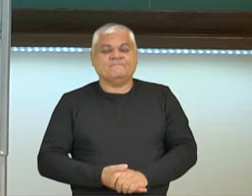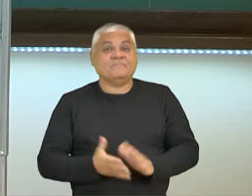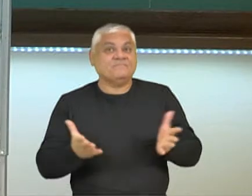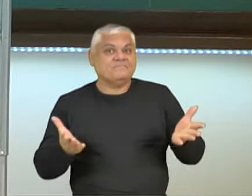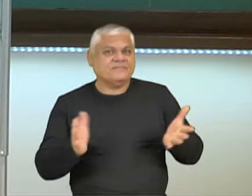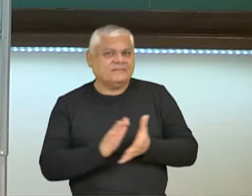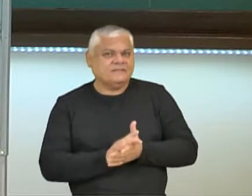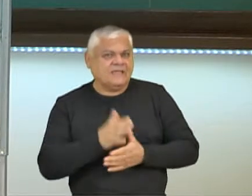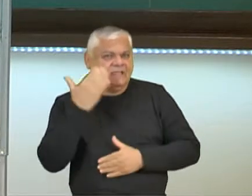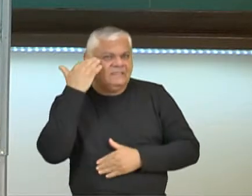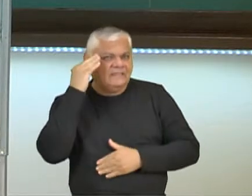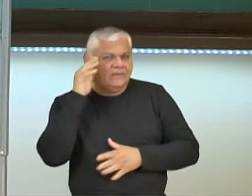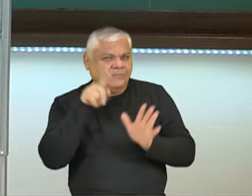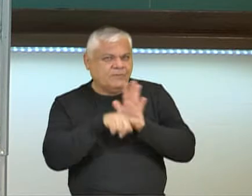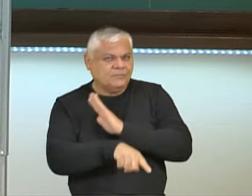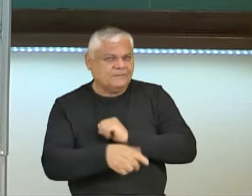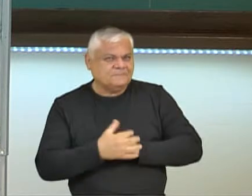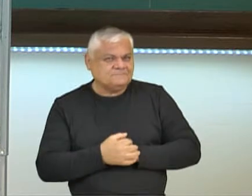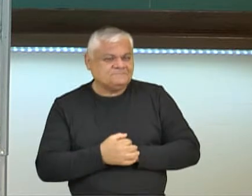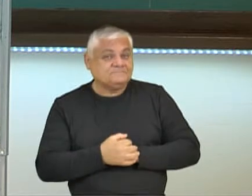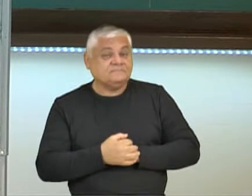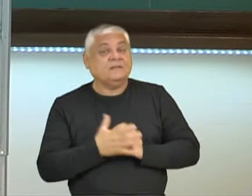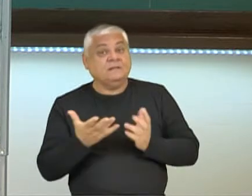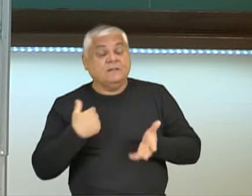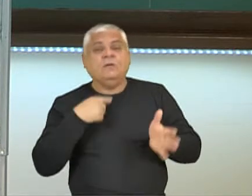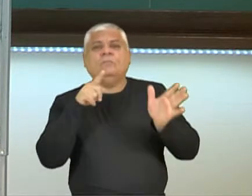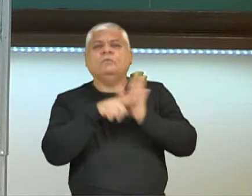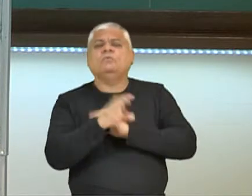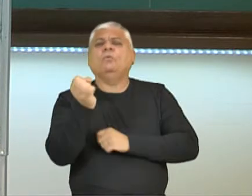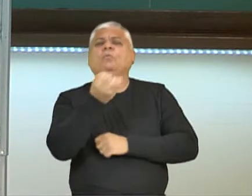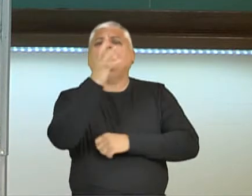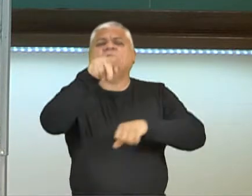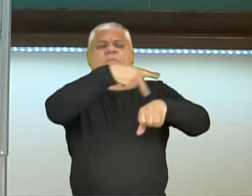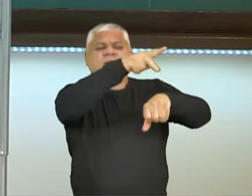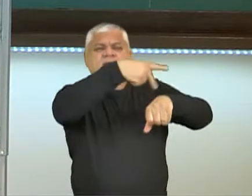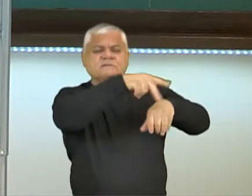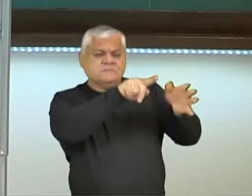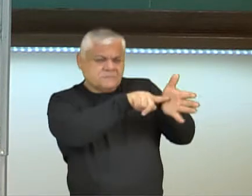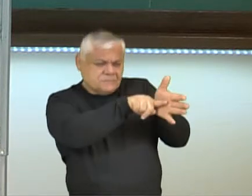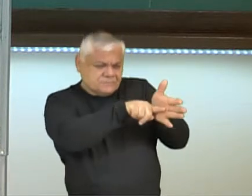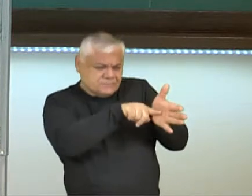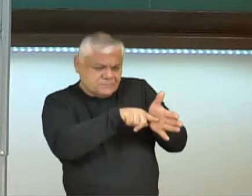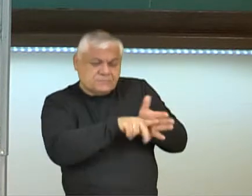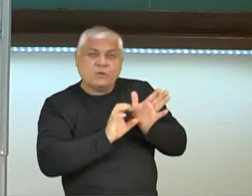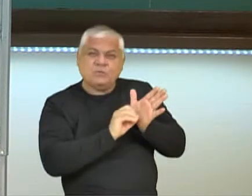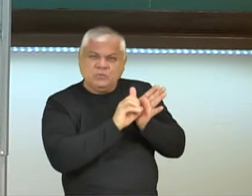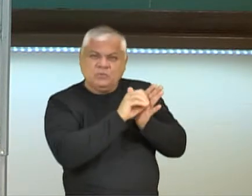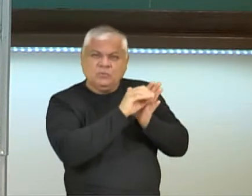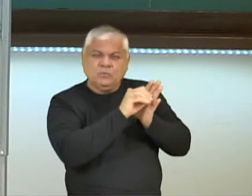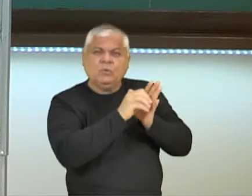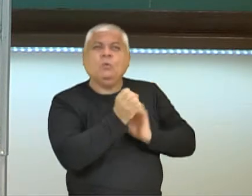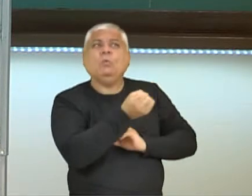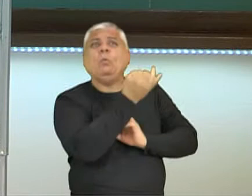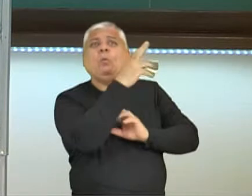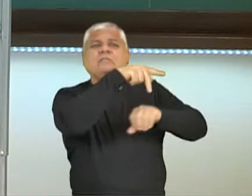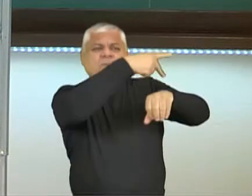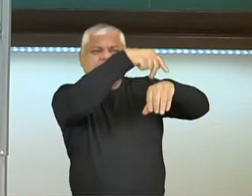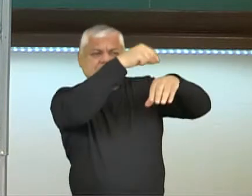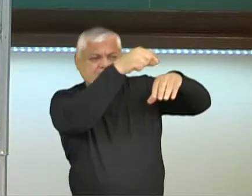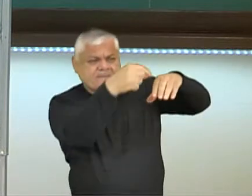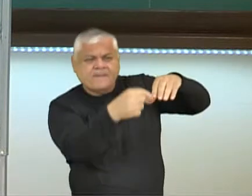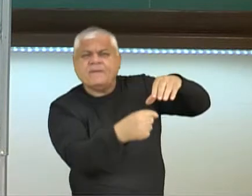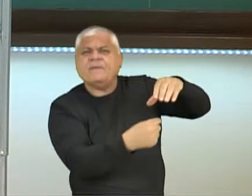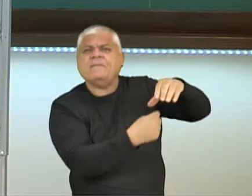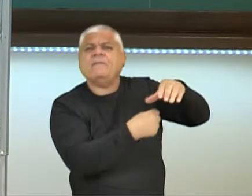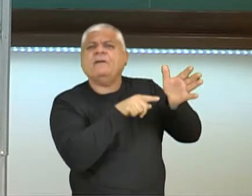E daí, entendeu a pergunta? Então ele perguntou quantos países foram pesquisados pelo Google ali, por essa loja que